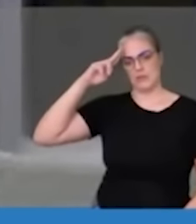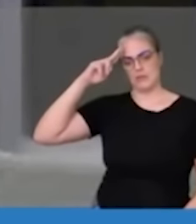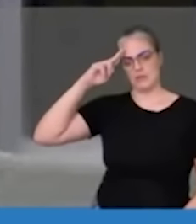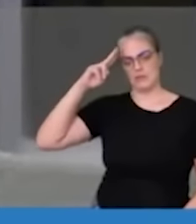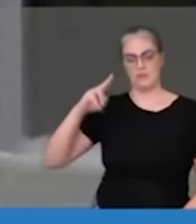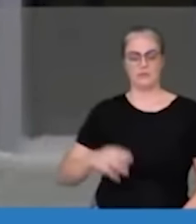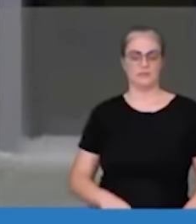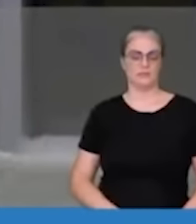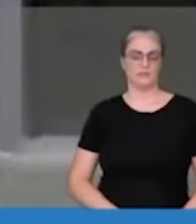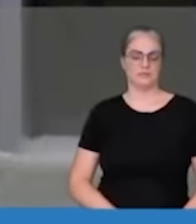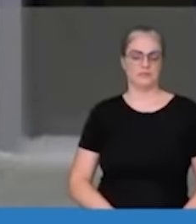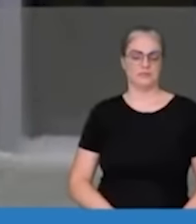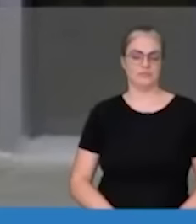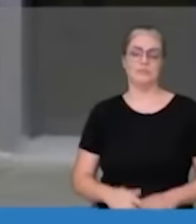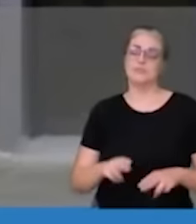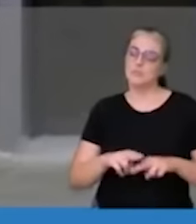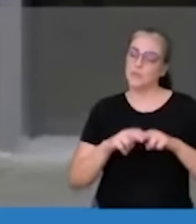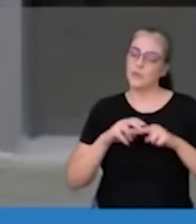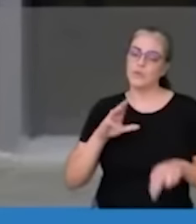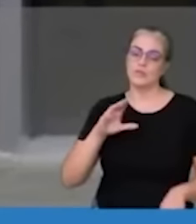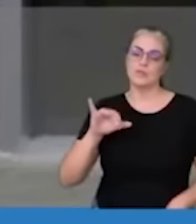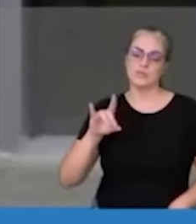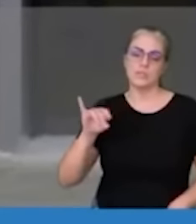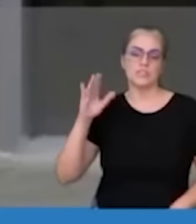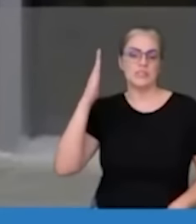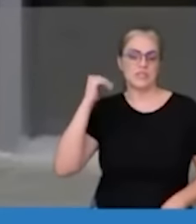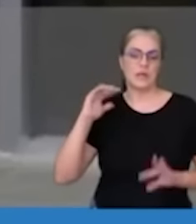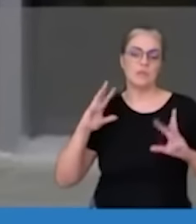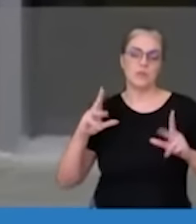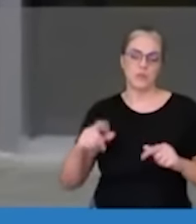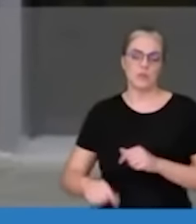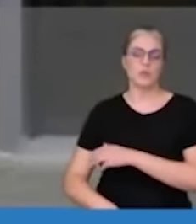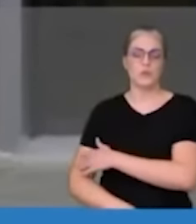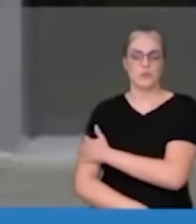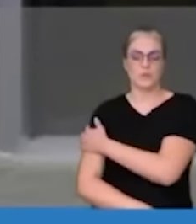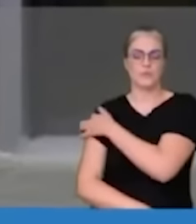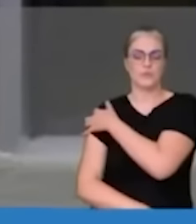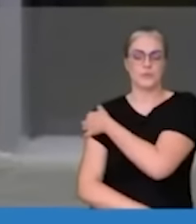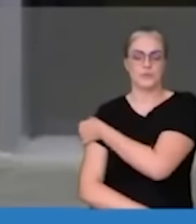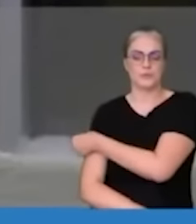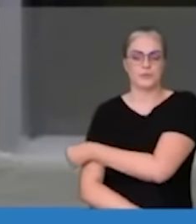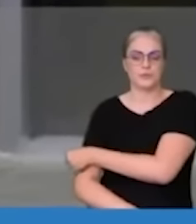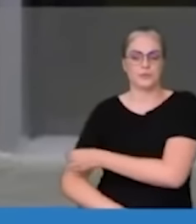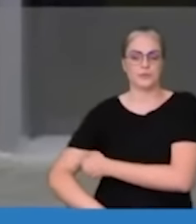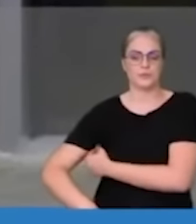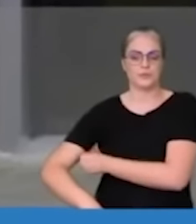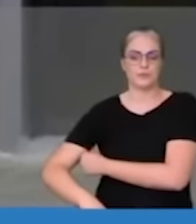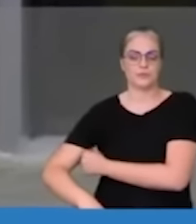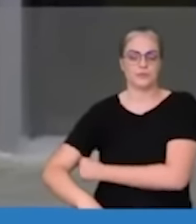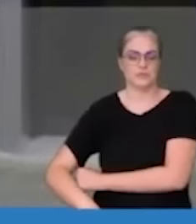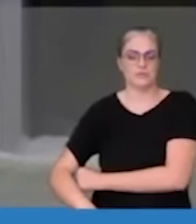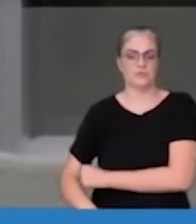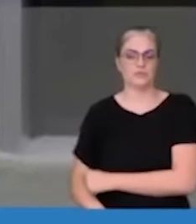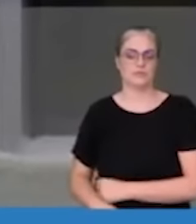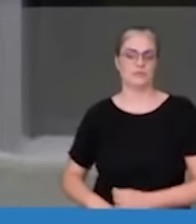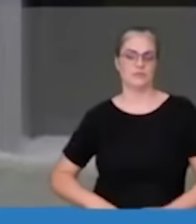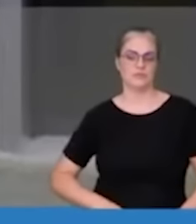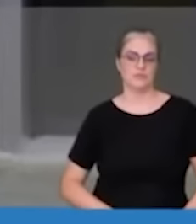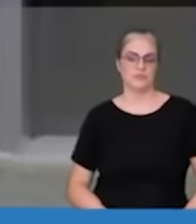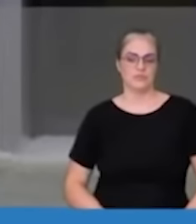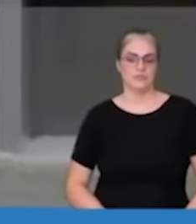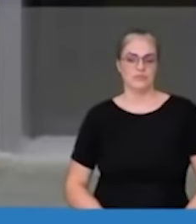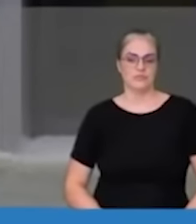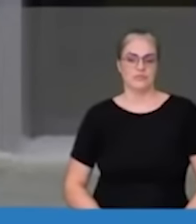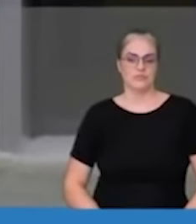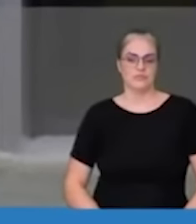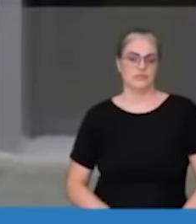Cid sabe tudo e, vou te falar, ele pegou o Bolsonaro e botou no bolso. Ele deixou o Bolsonaro nu